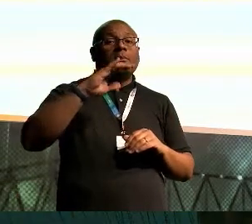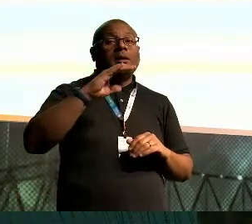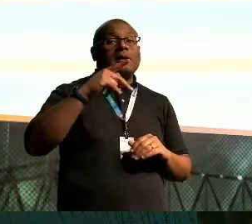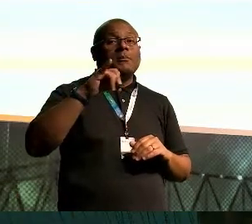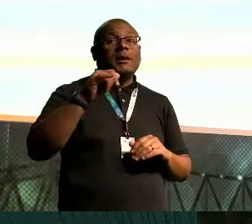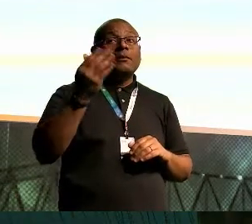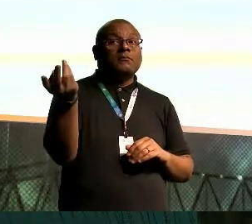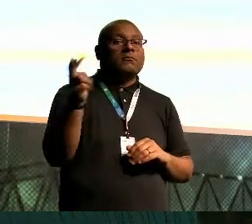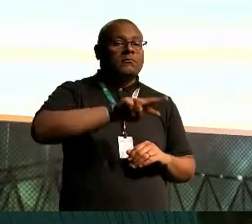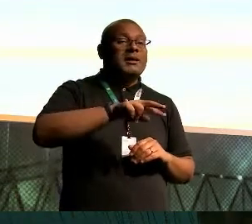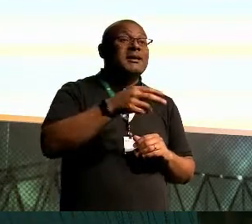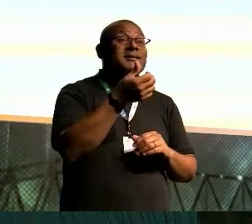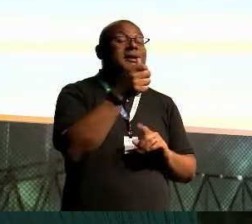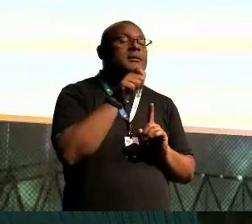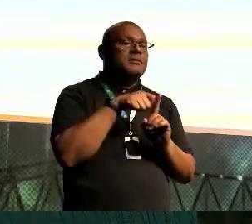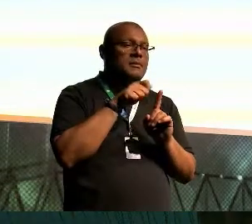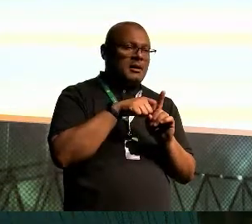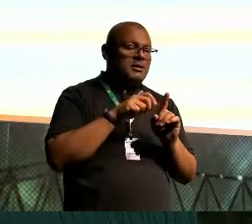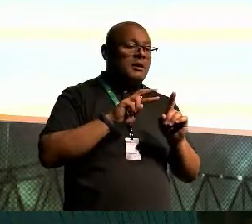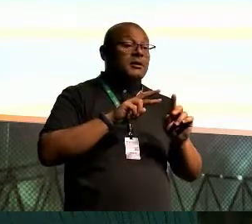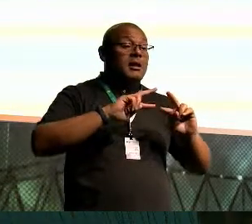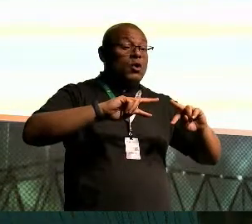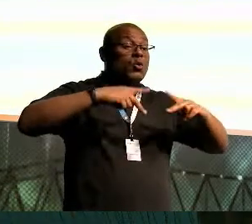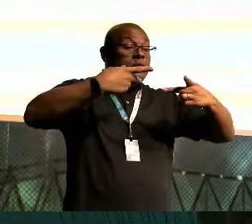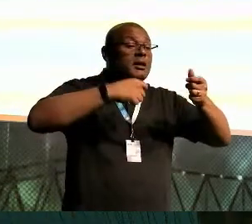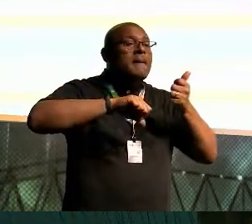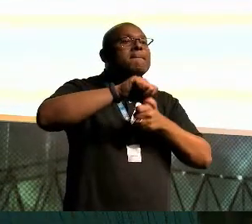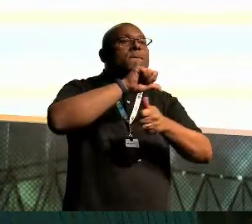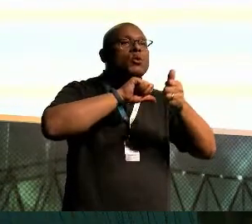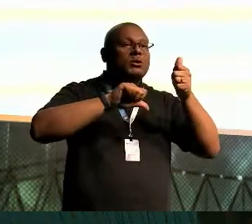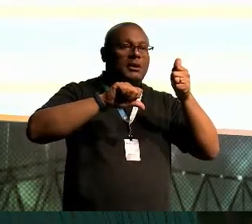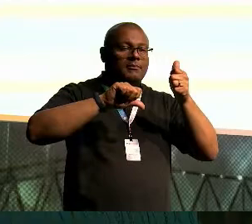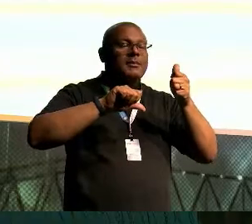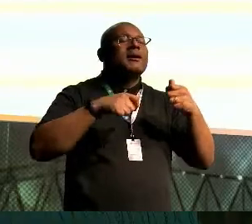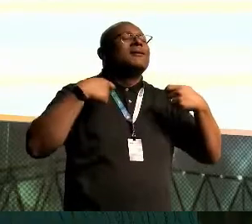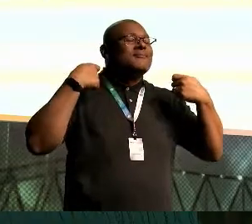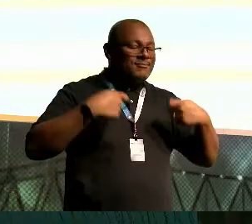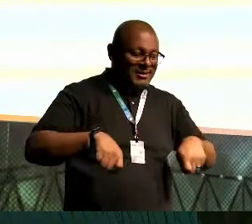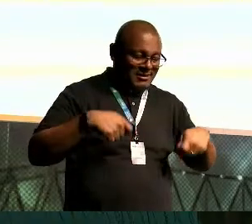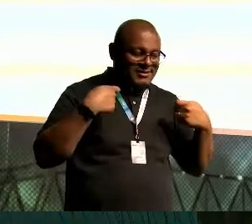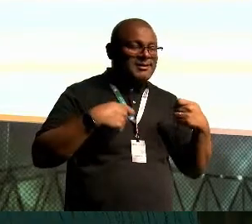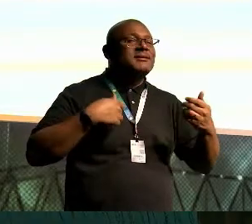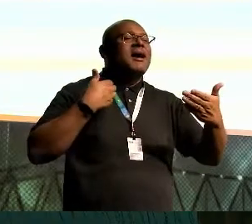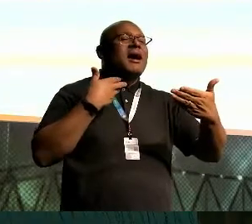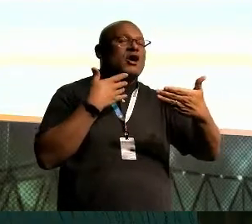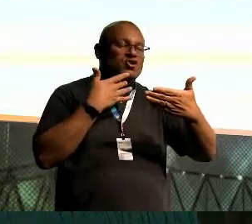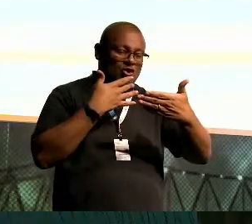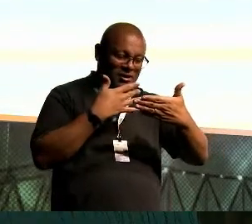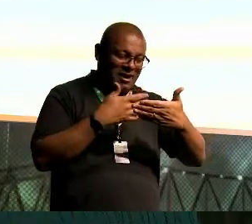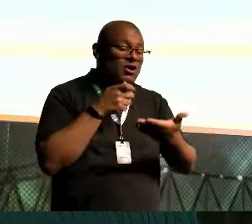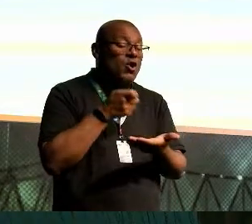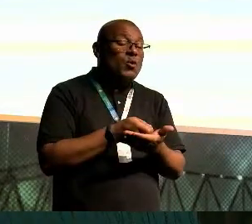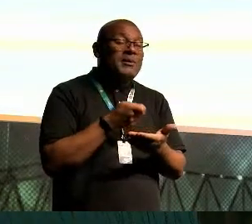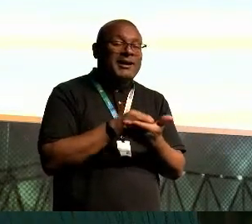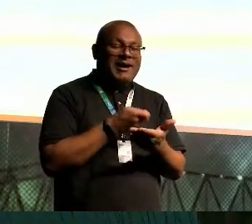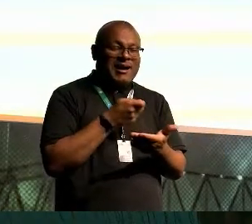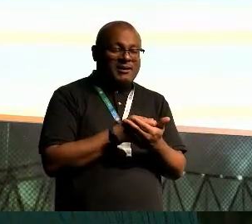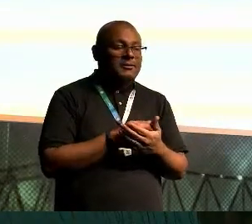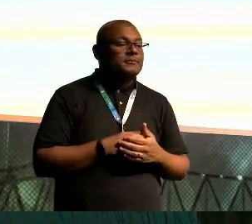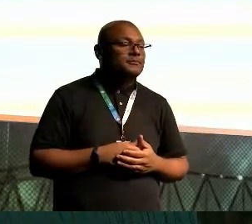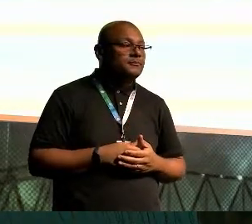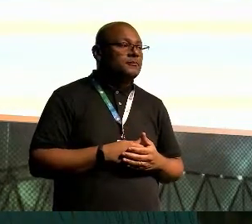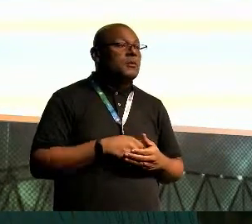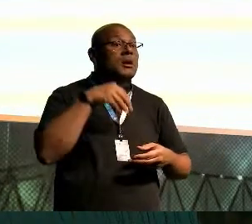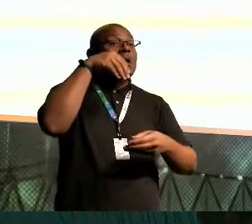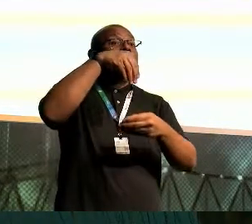meses. Tem um link de redirecionamento. Isso não deixa de ter. Lembra da jornada aquela que eu mostrei? Então, tem que ter o redirecionamento. Vai